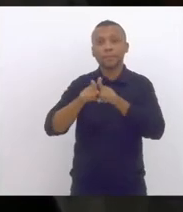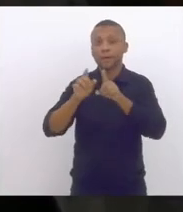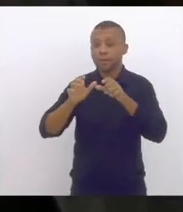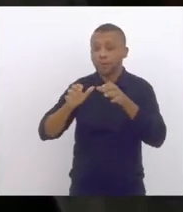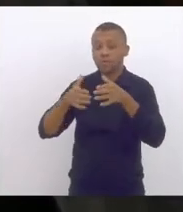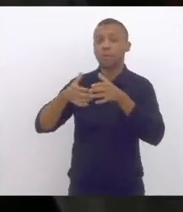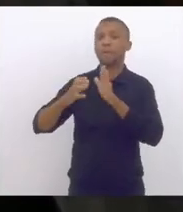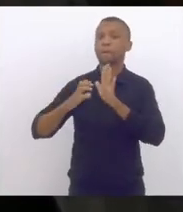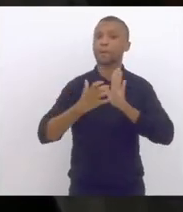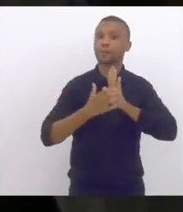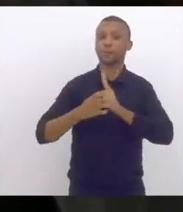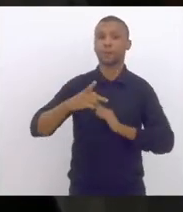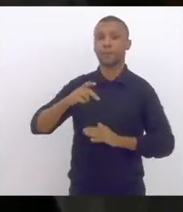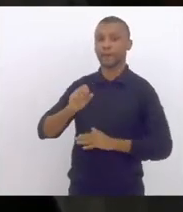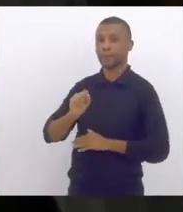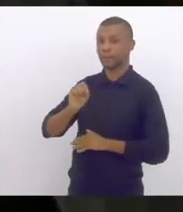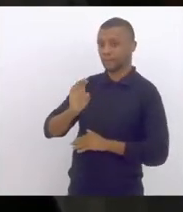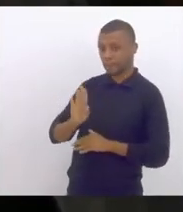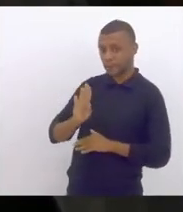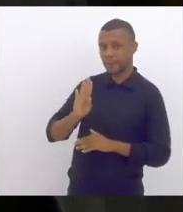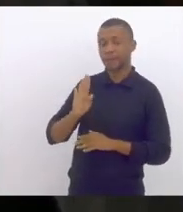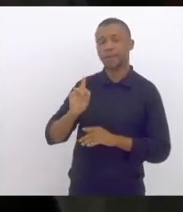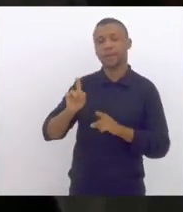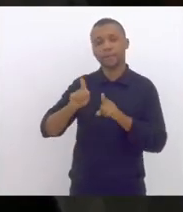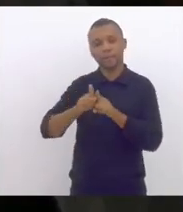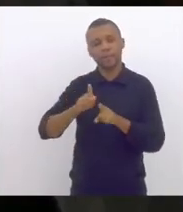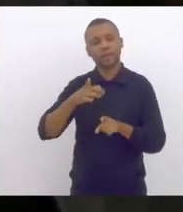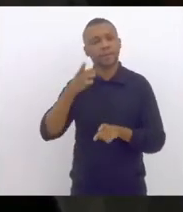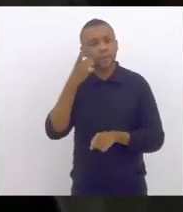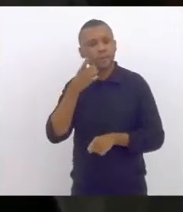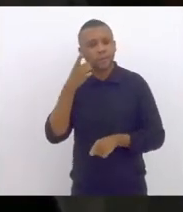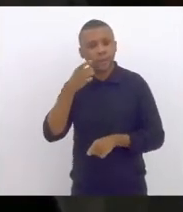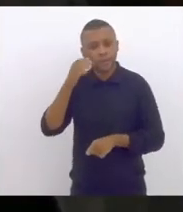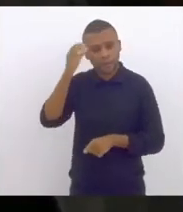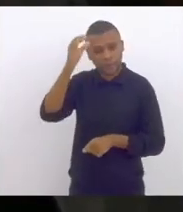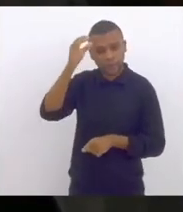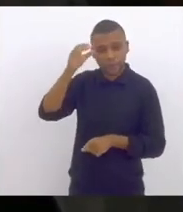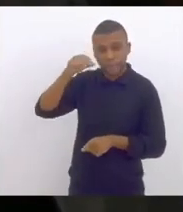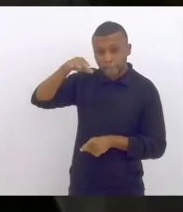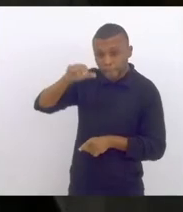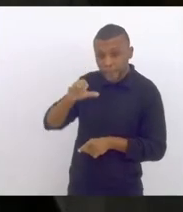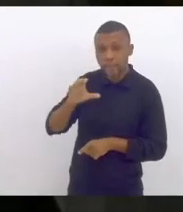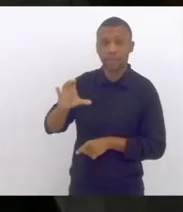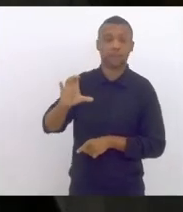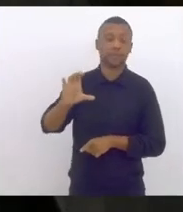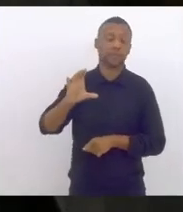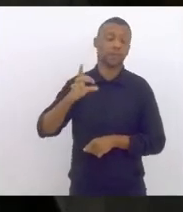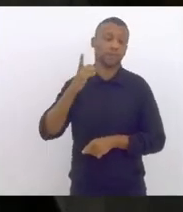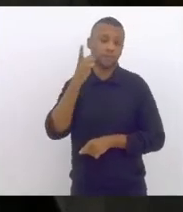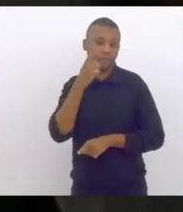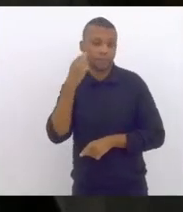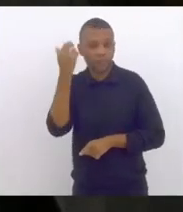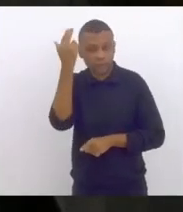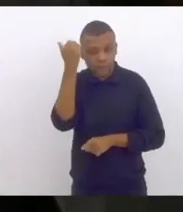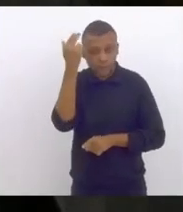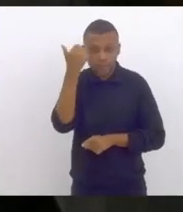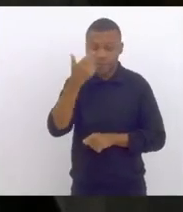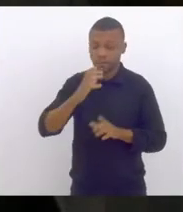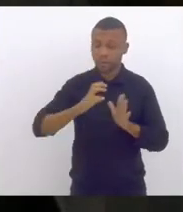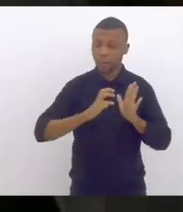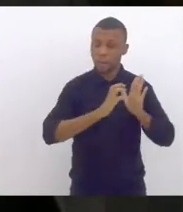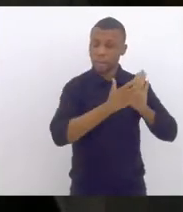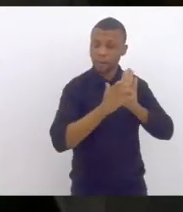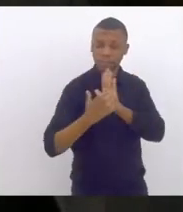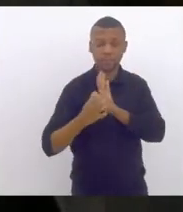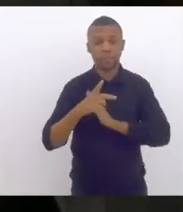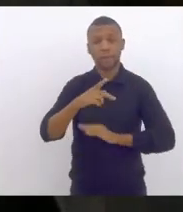PSB, portanto, em meu nome, em nome do deputado Carlos Mink, em nome do deputado Eliomar Coelho. Então, toda a bancada do